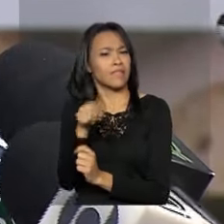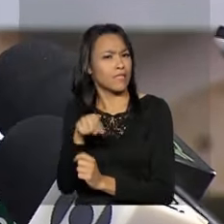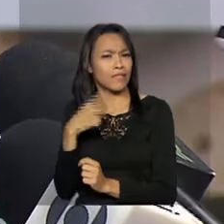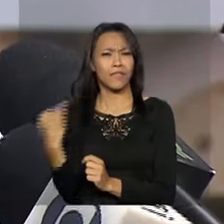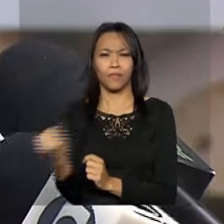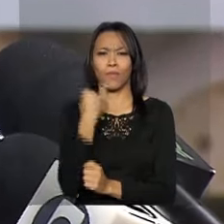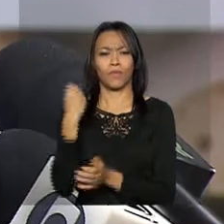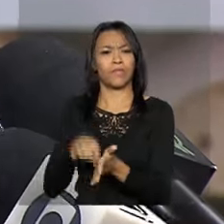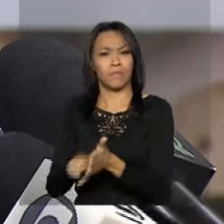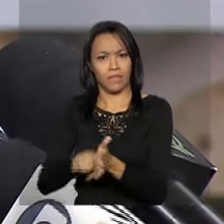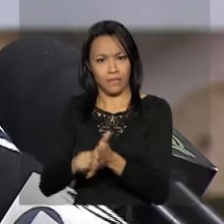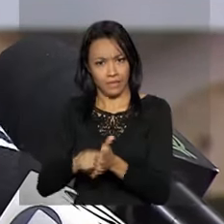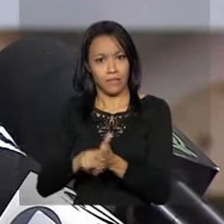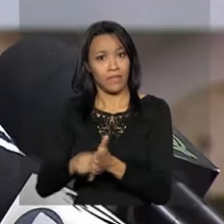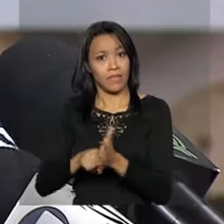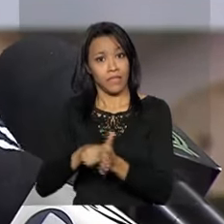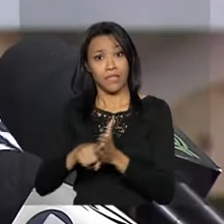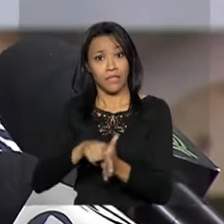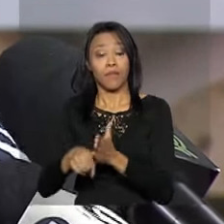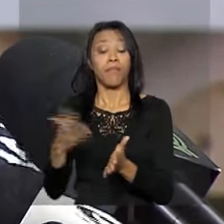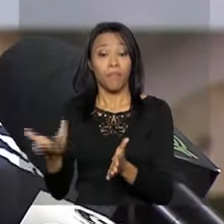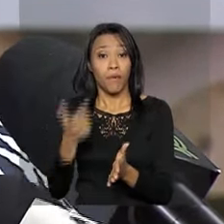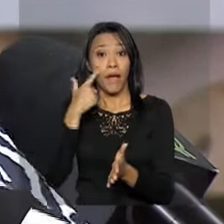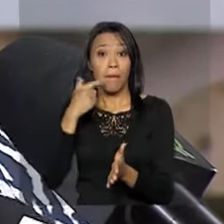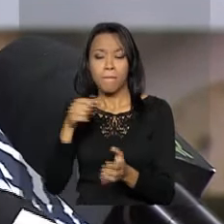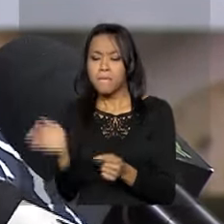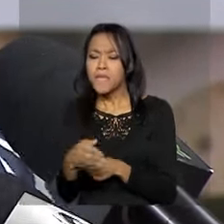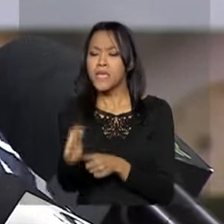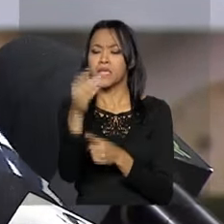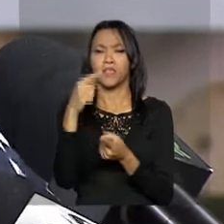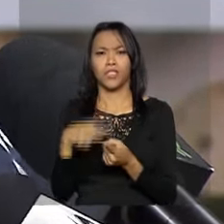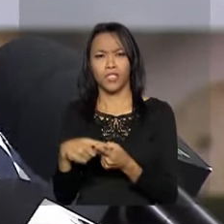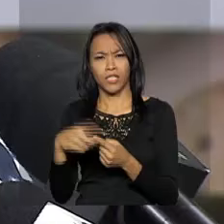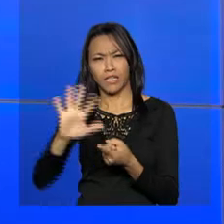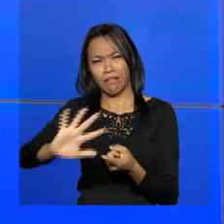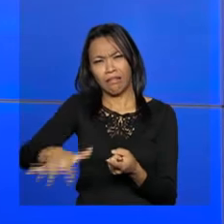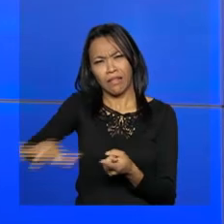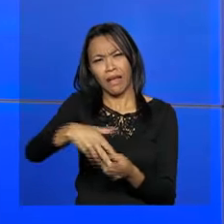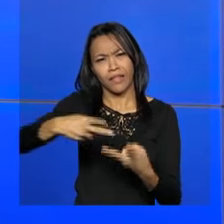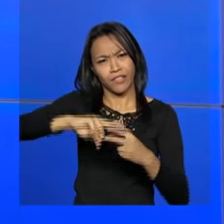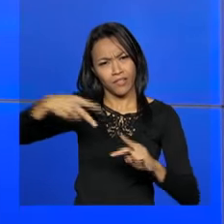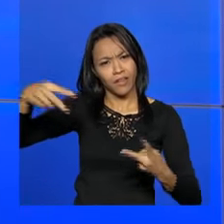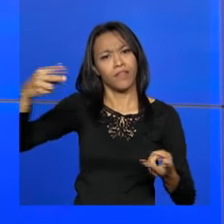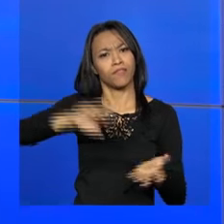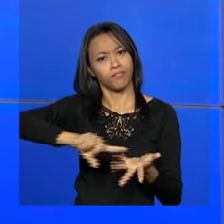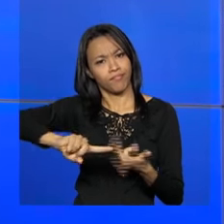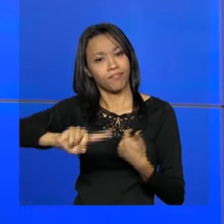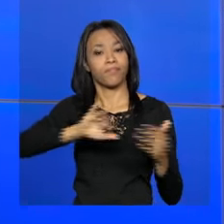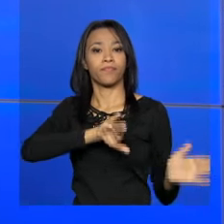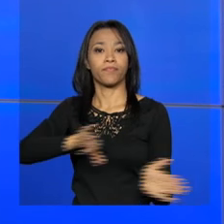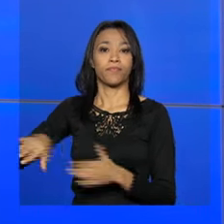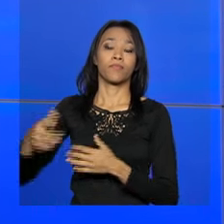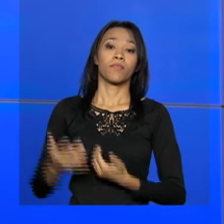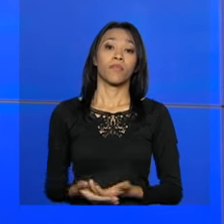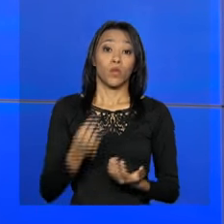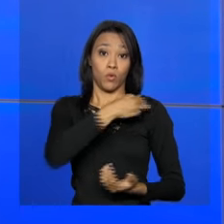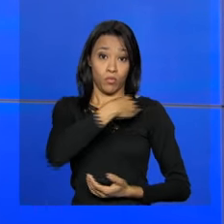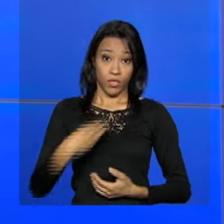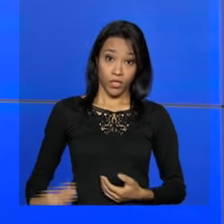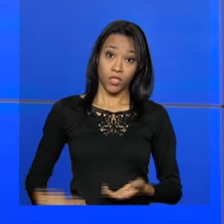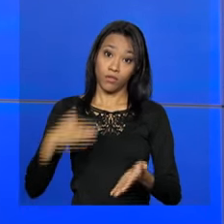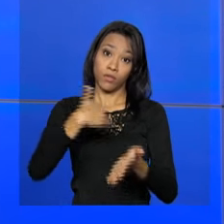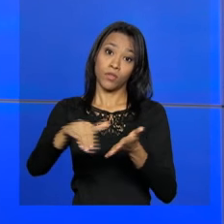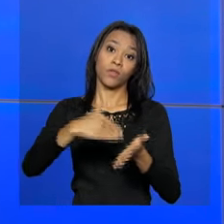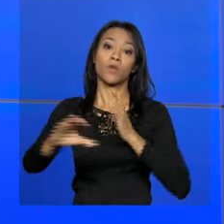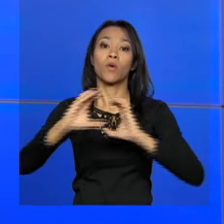pesquisa, para desenvolver esses produtos da Amazônia, esses peixes, a área de genética. O ministro-chefe da Secretaria de